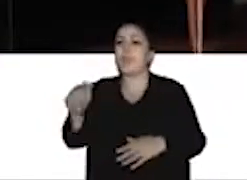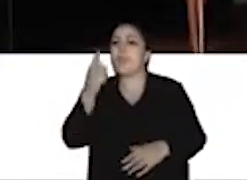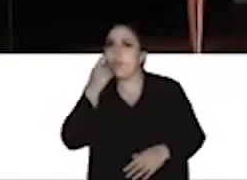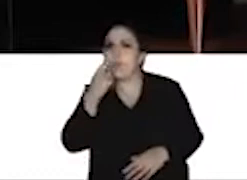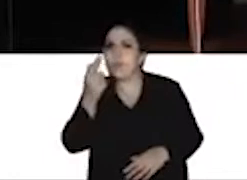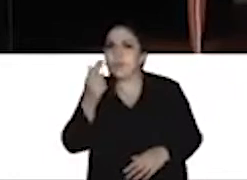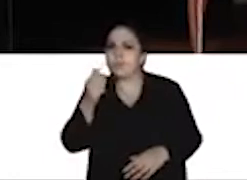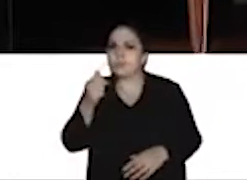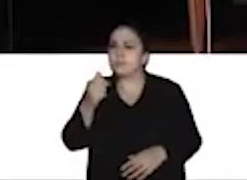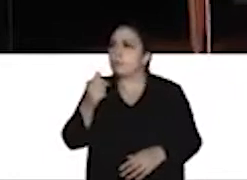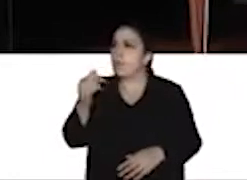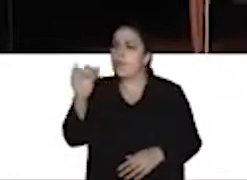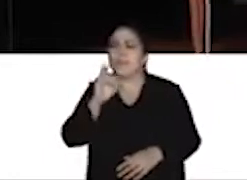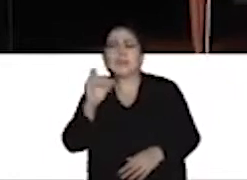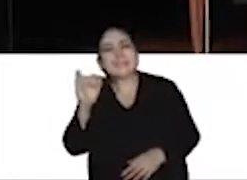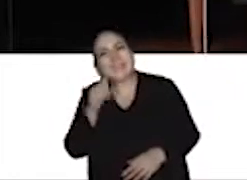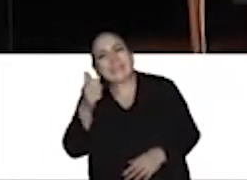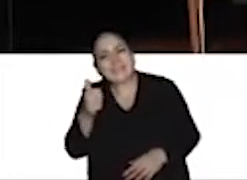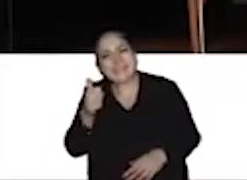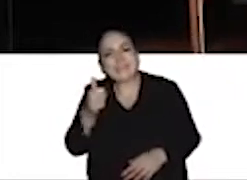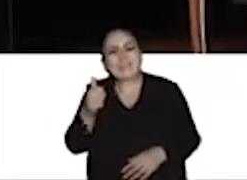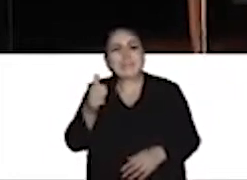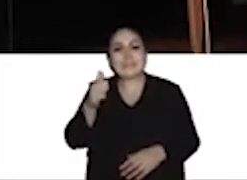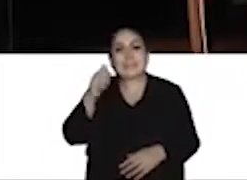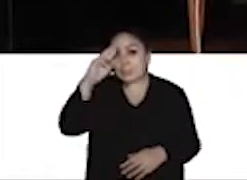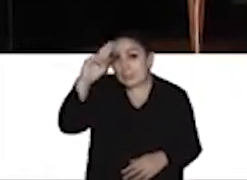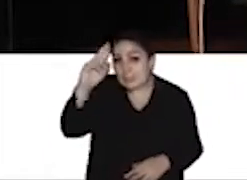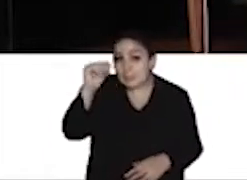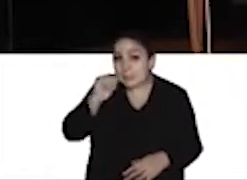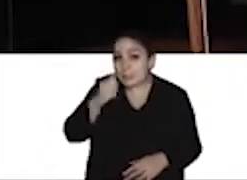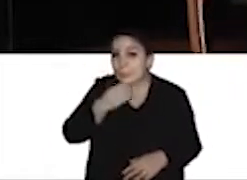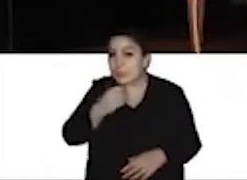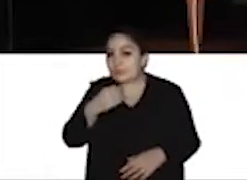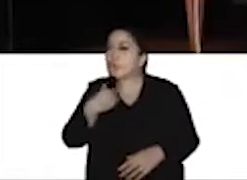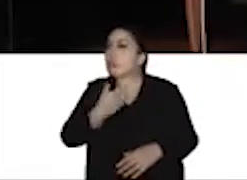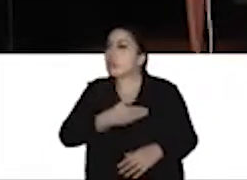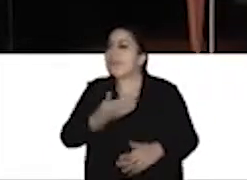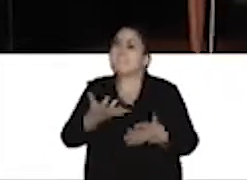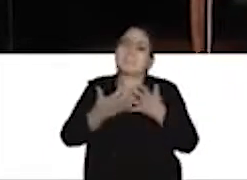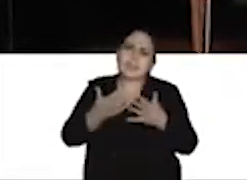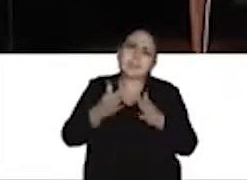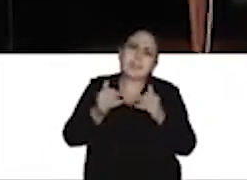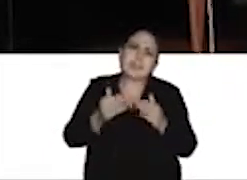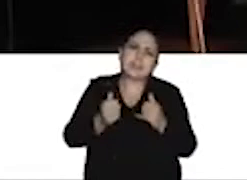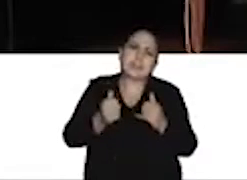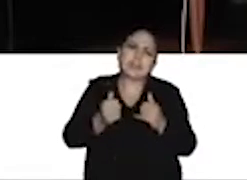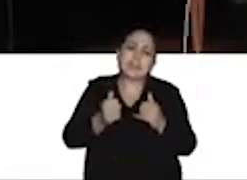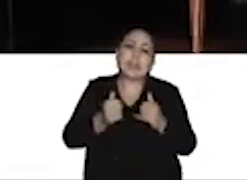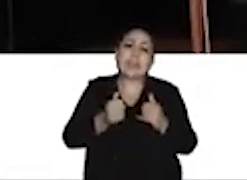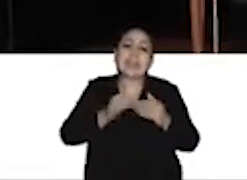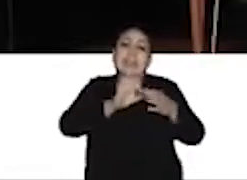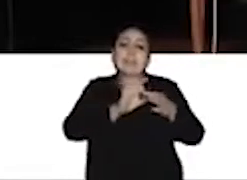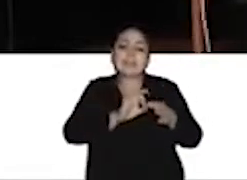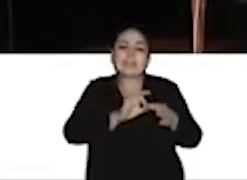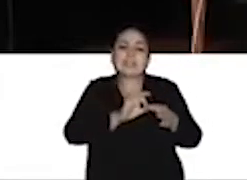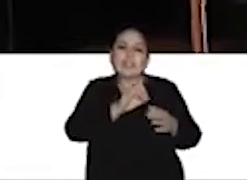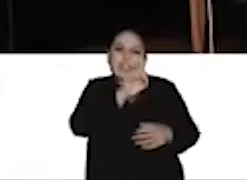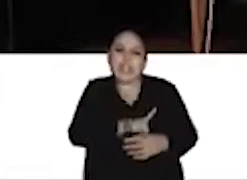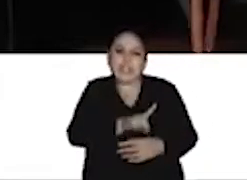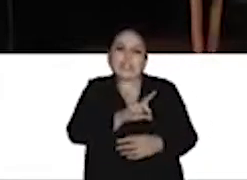Aí, patrãozinho, na boa. Aí, dona patroa, nós queremos, irmão, reivindicar nosso vale teta, vale